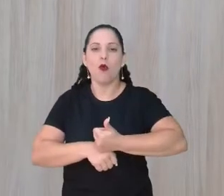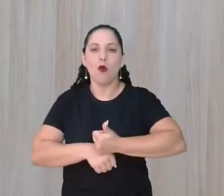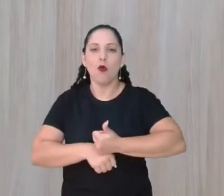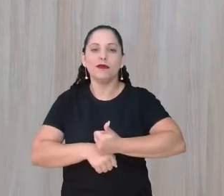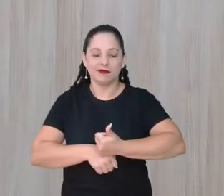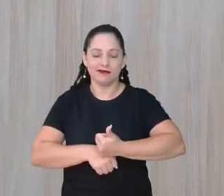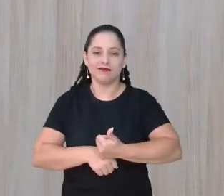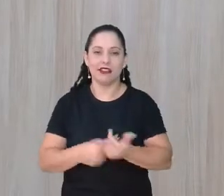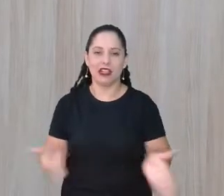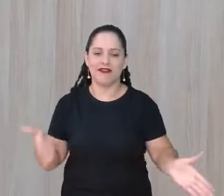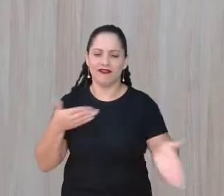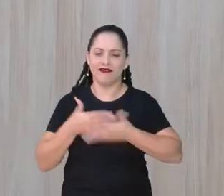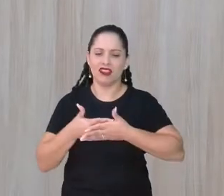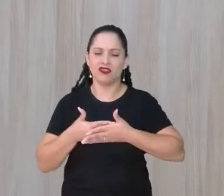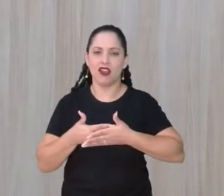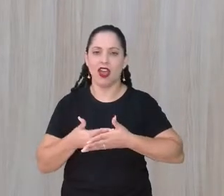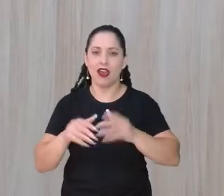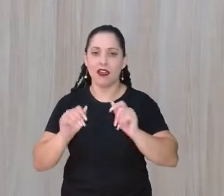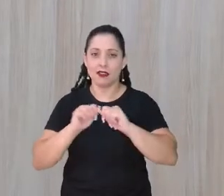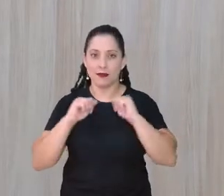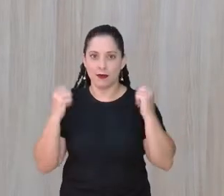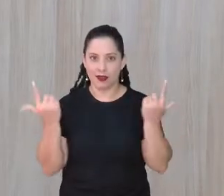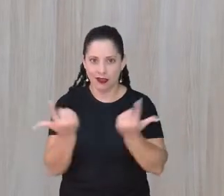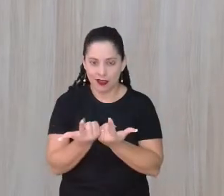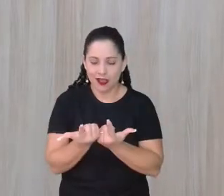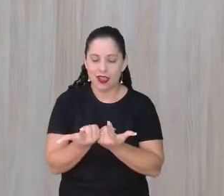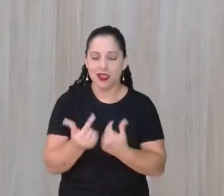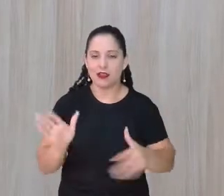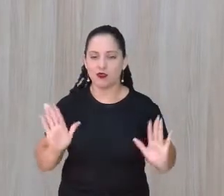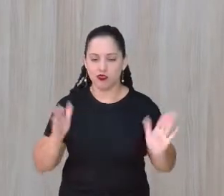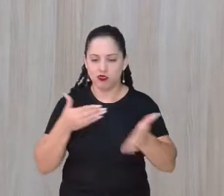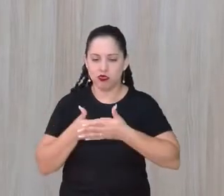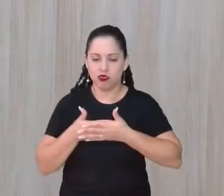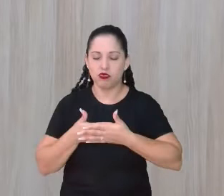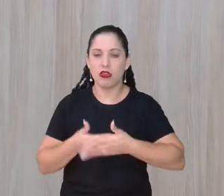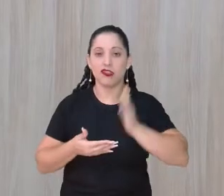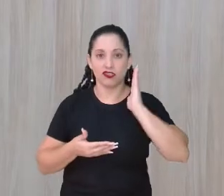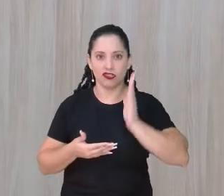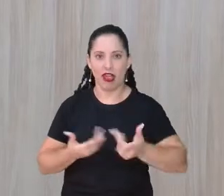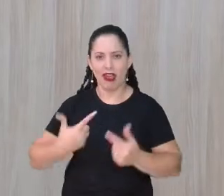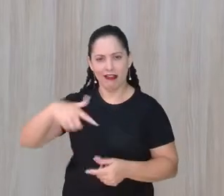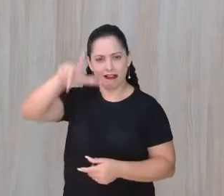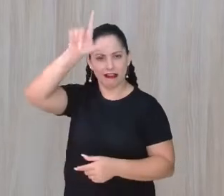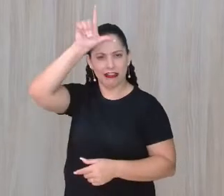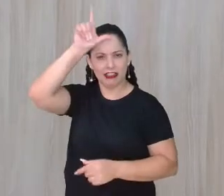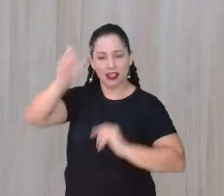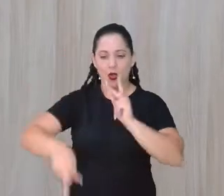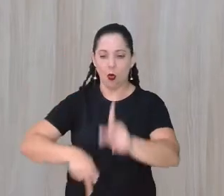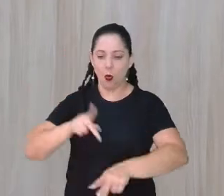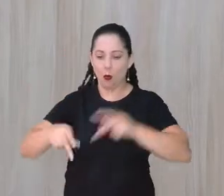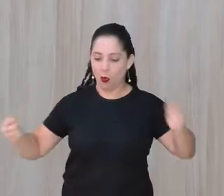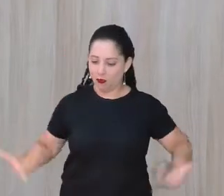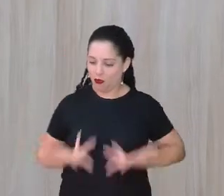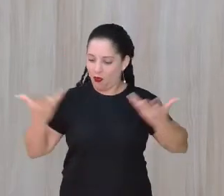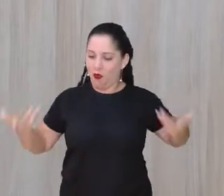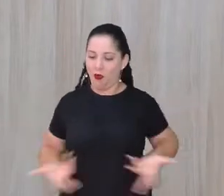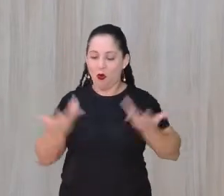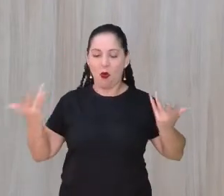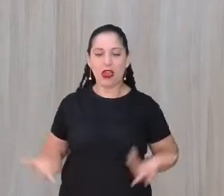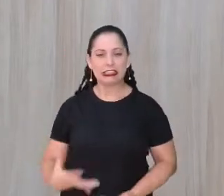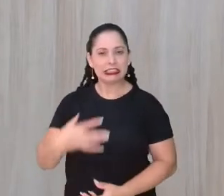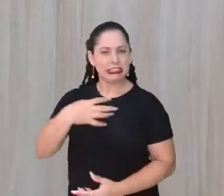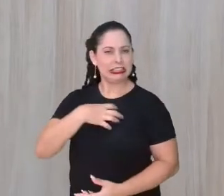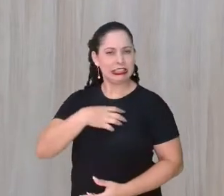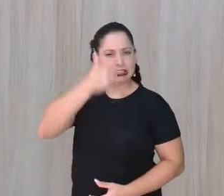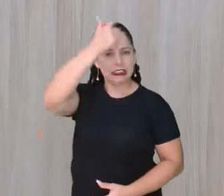diz, como ele já estava com muito cartaz, né? Com a alta burguesia, que estava ali no poder, ele estava se achando. Então ele